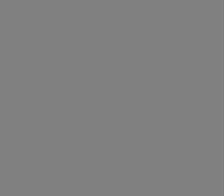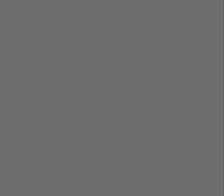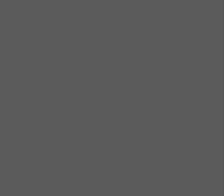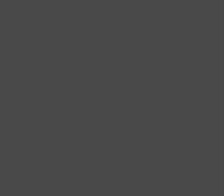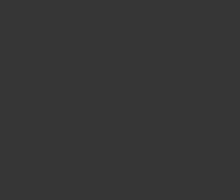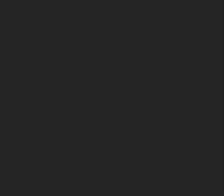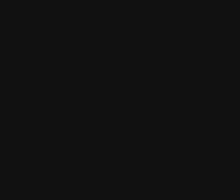Tchau.